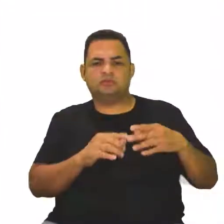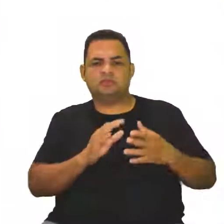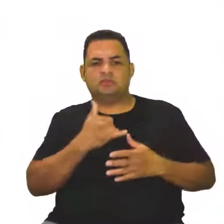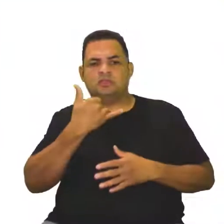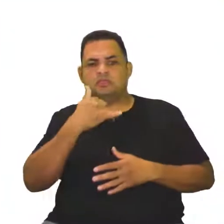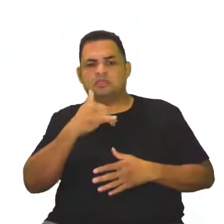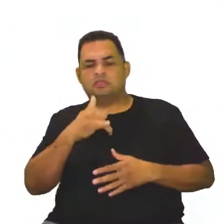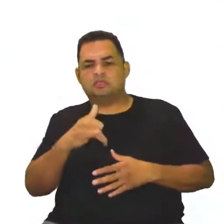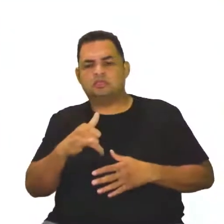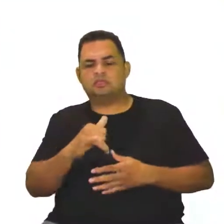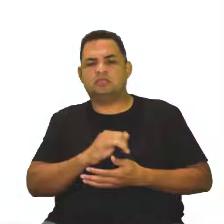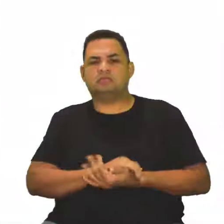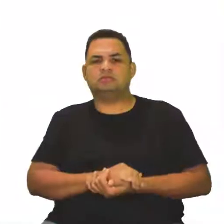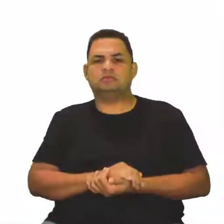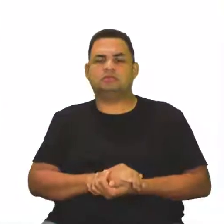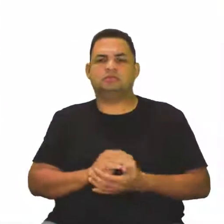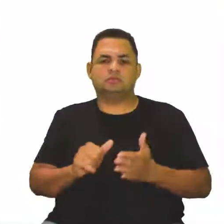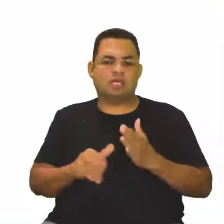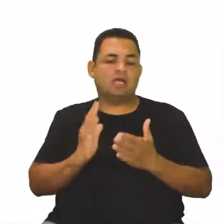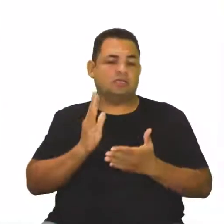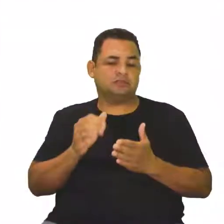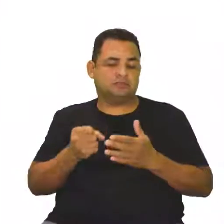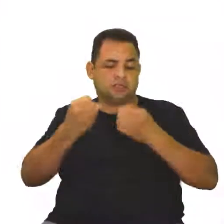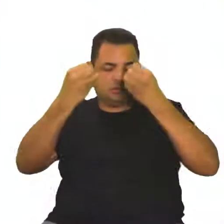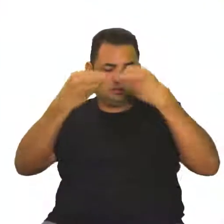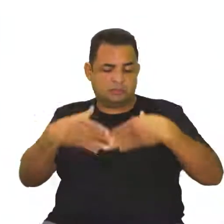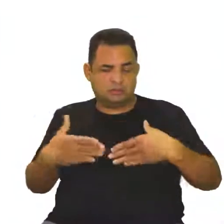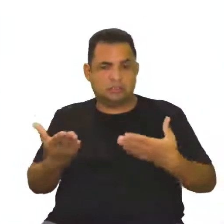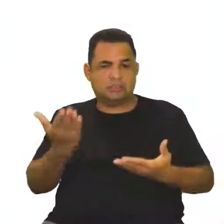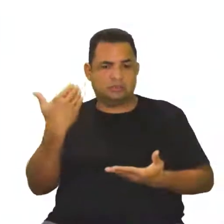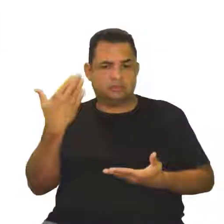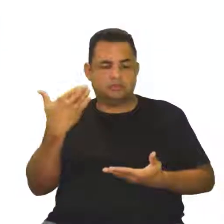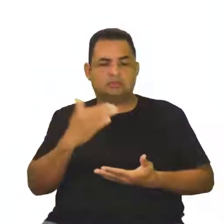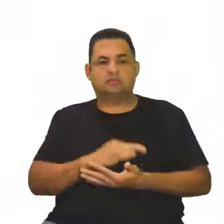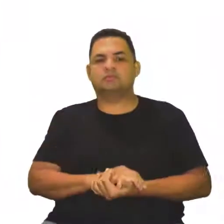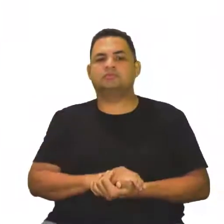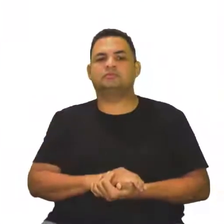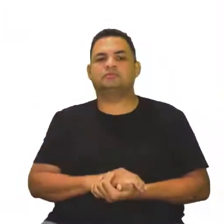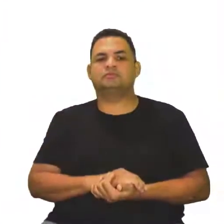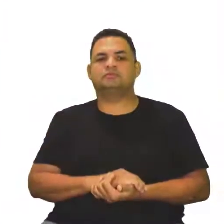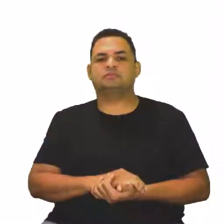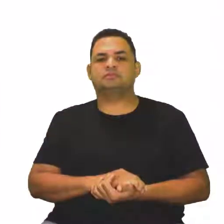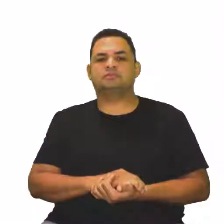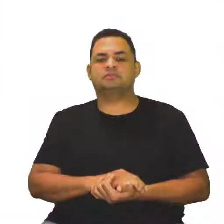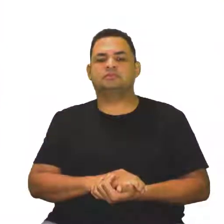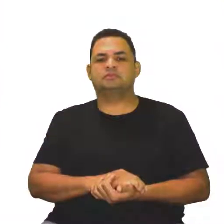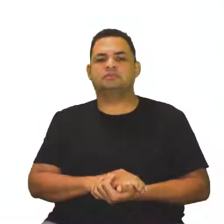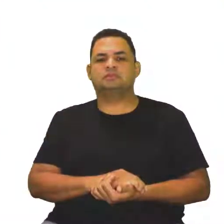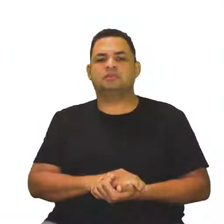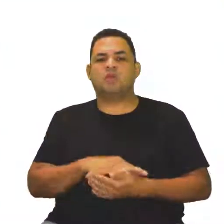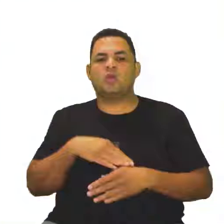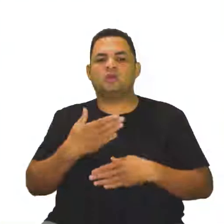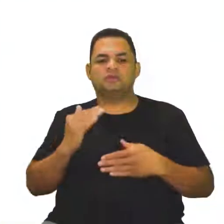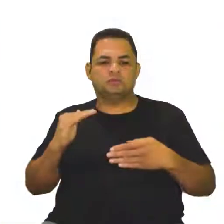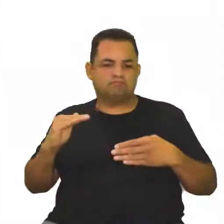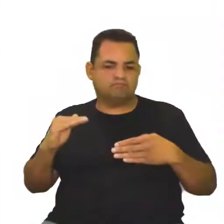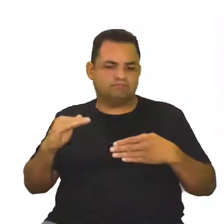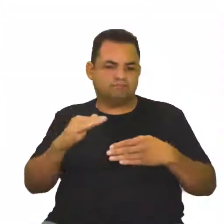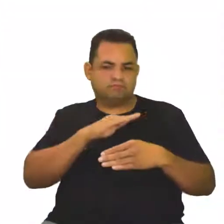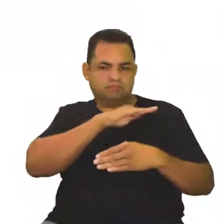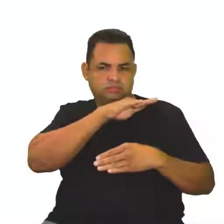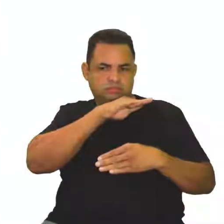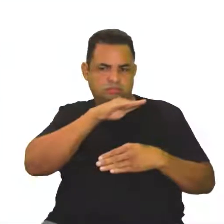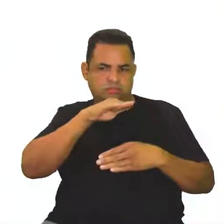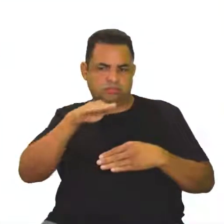desde a nossa primeira aula da unidade 2, ok? E nós vimos que, ao serem percorridos por